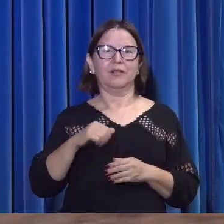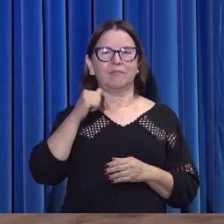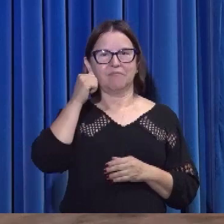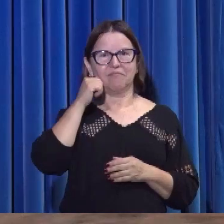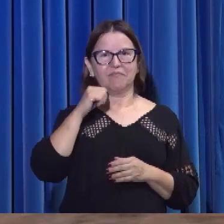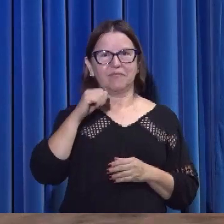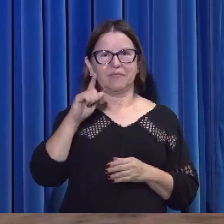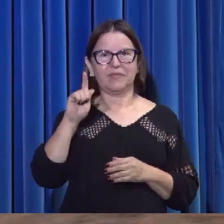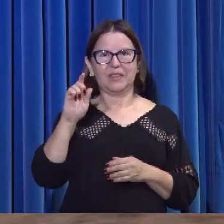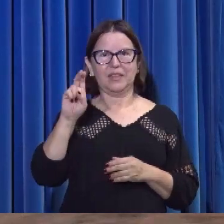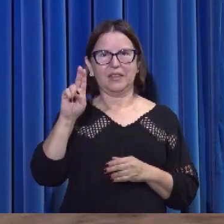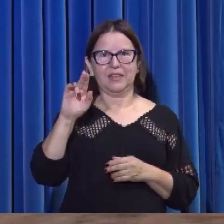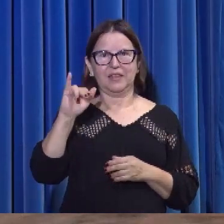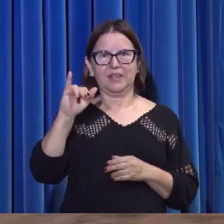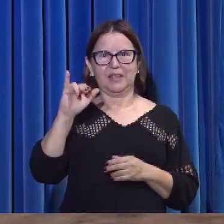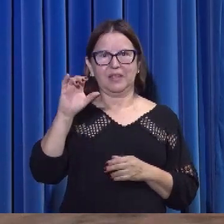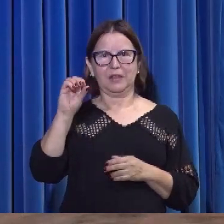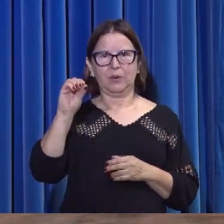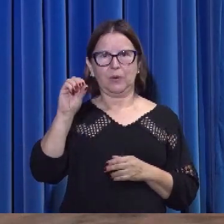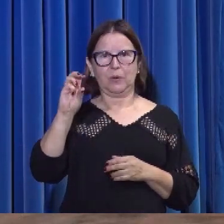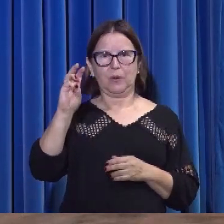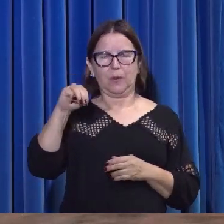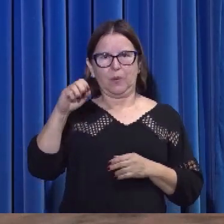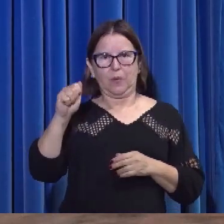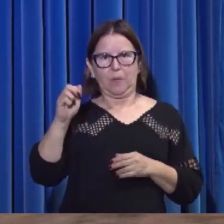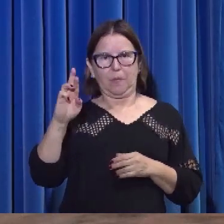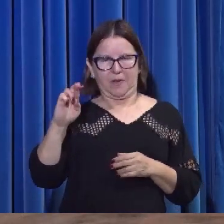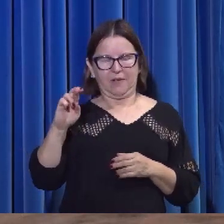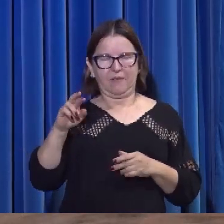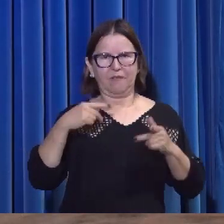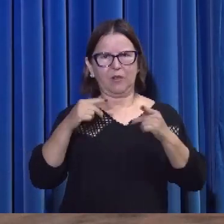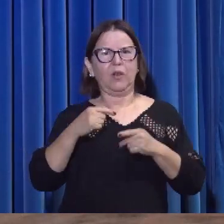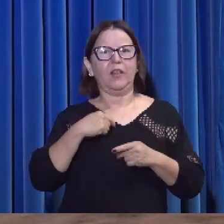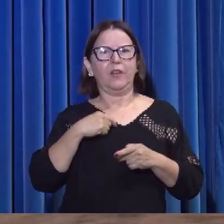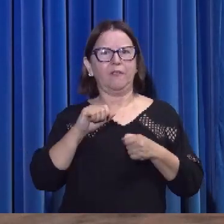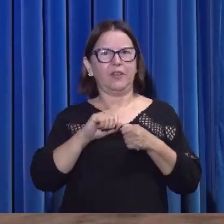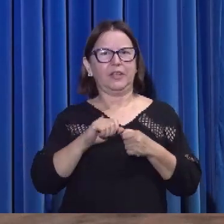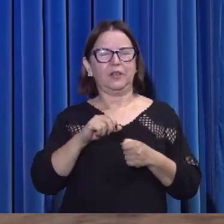ela me disse que estava fazendo uma novena.